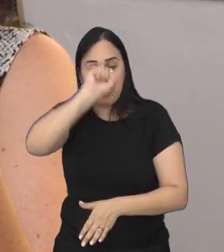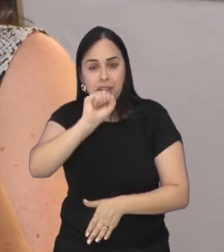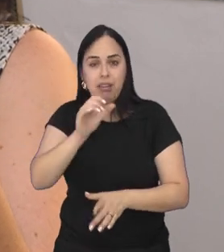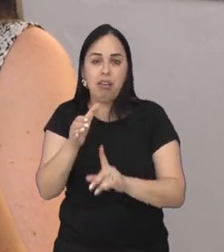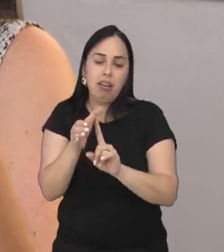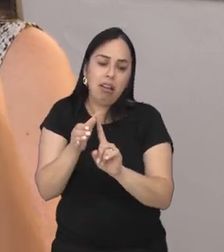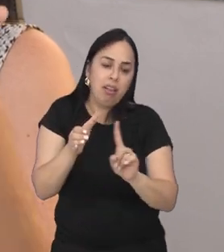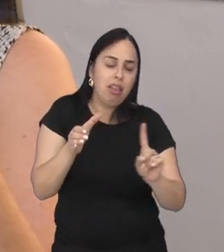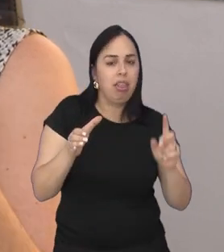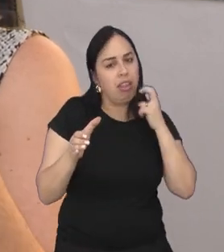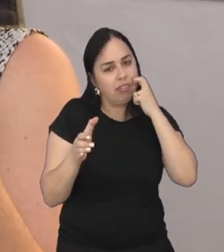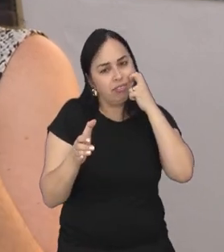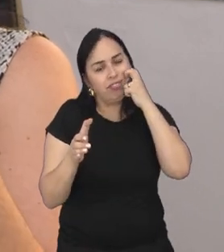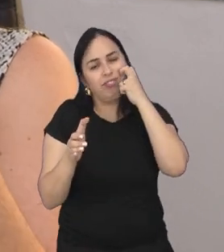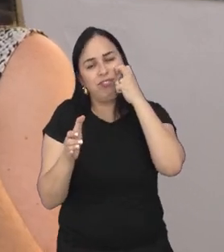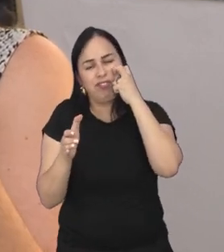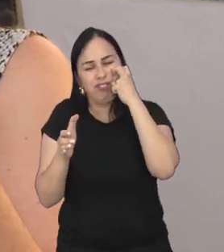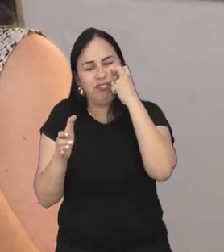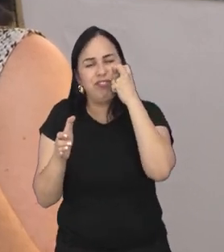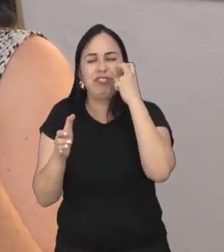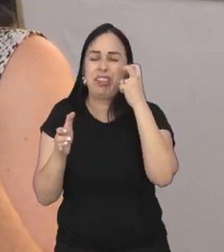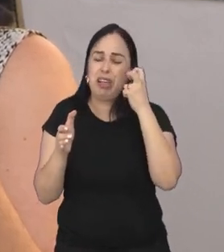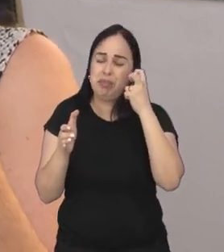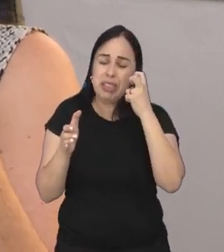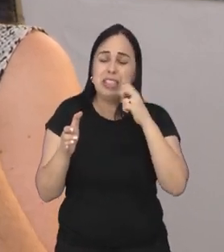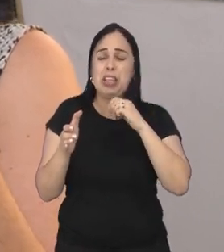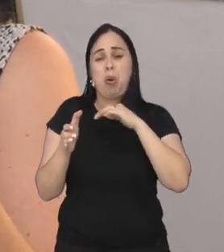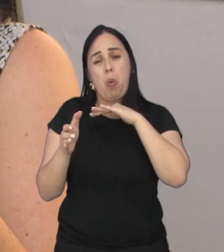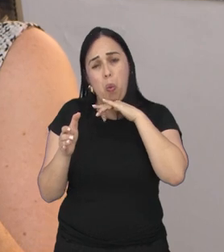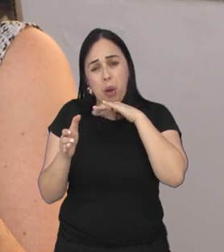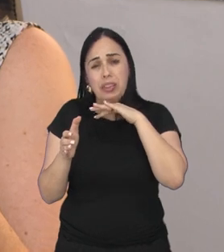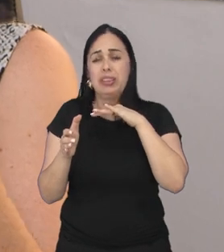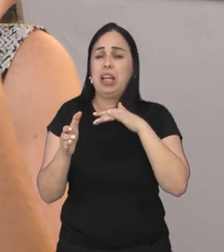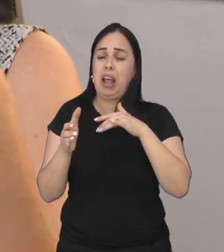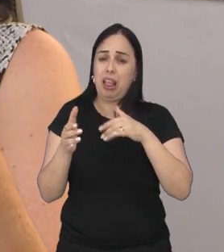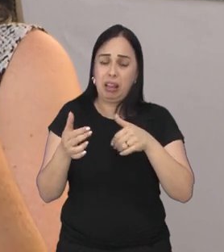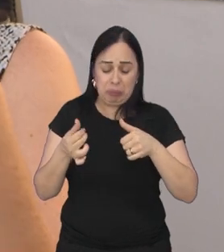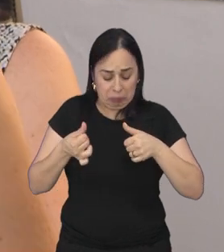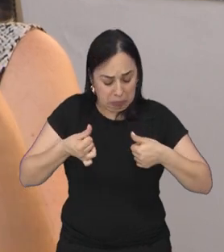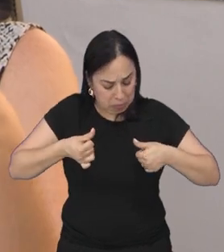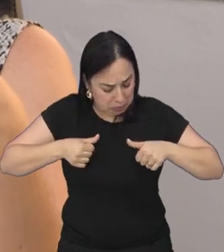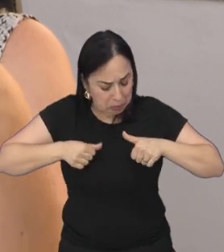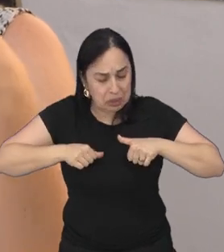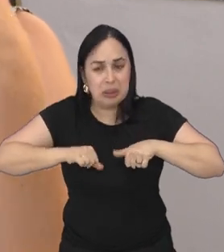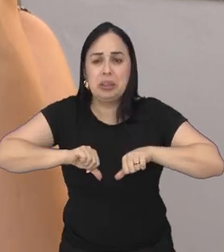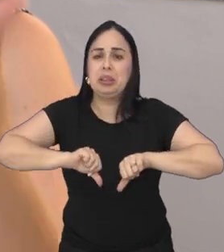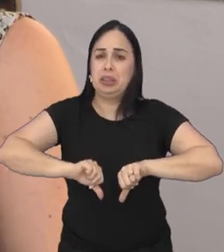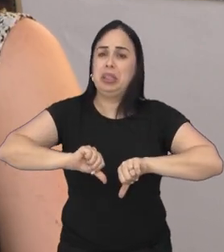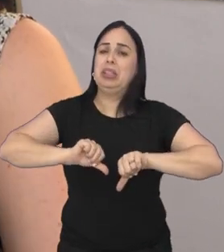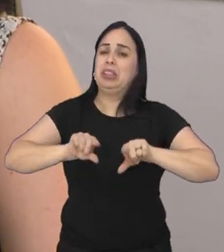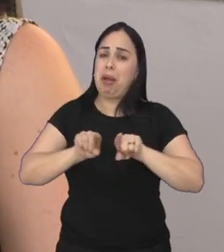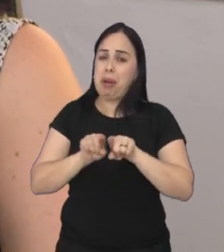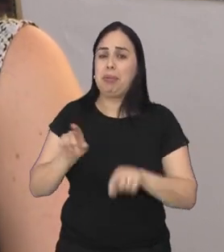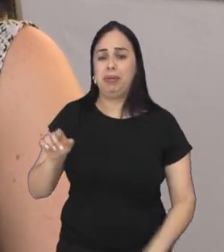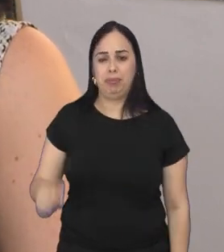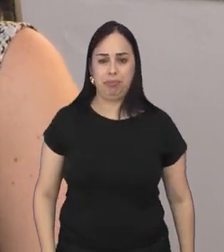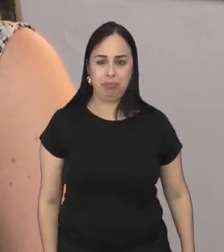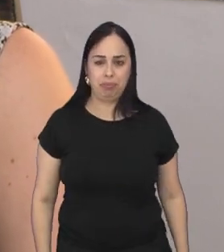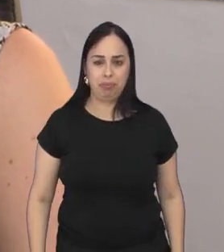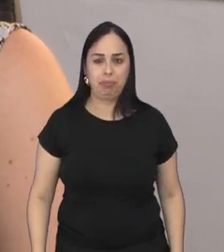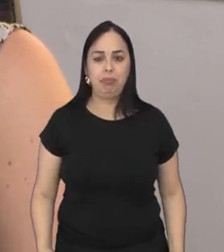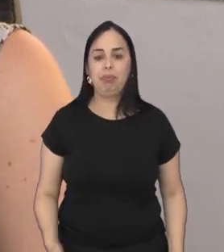alfabetizada a criança com certeza ela vai se sentir mal e isso vai atrapalhar todo o processo de